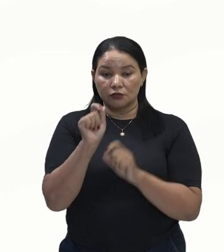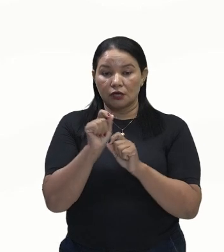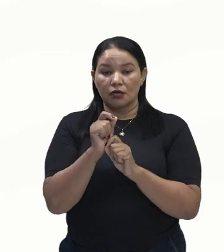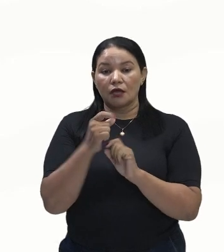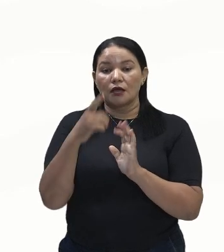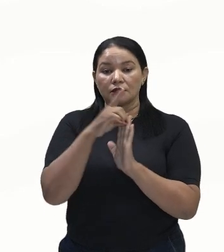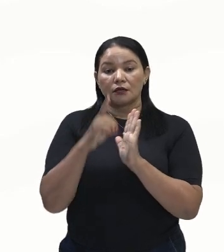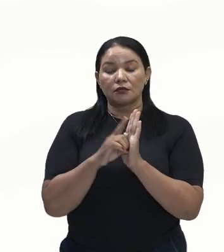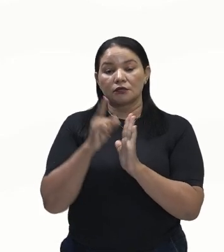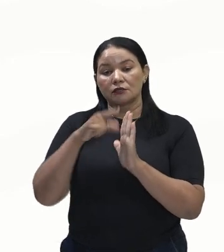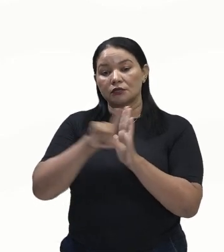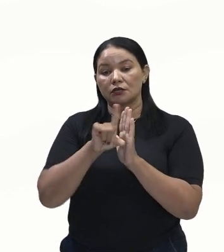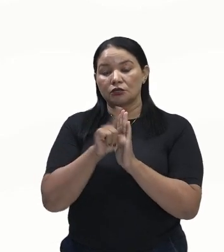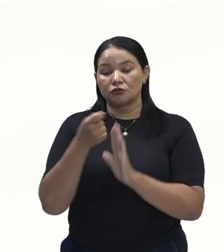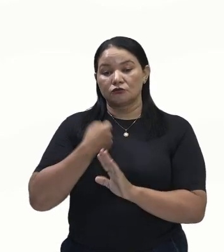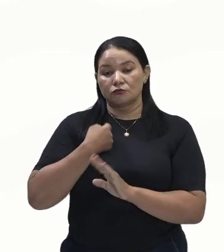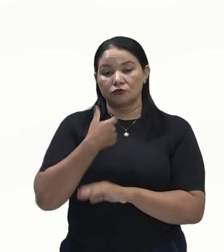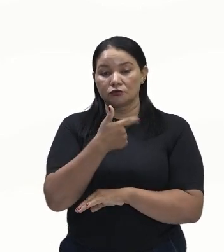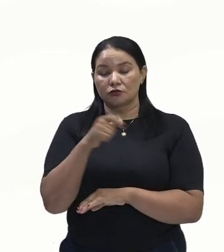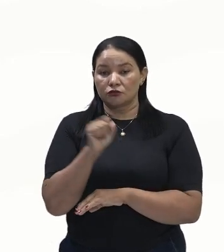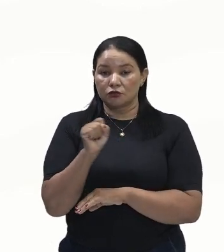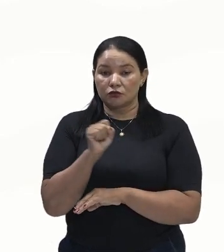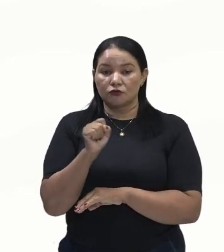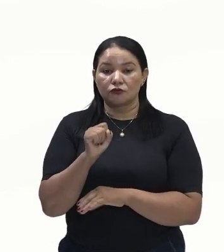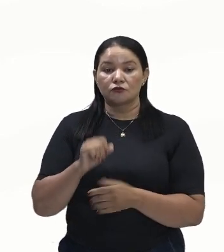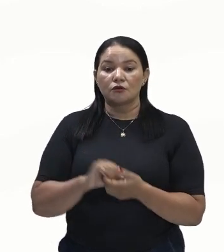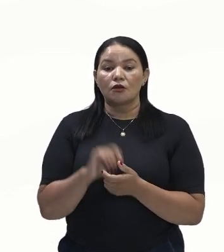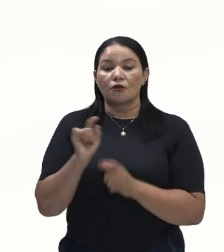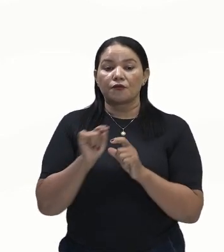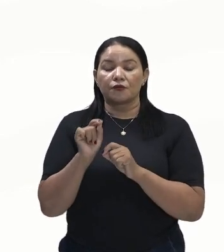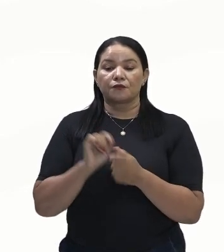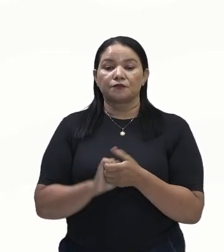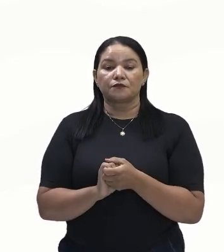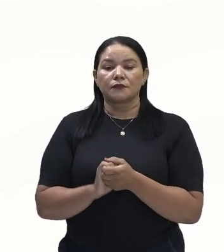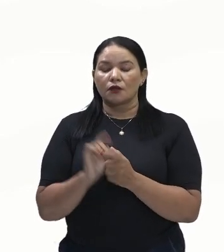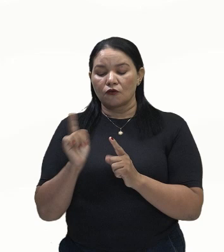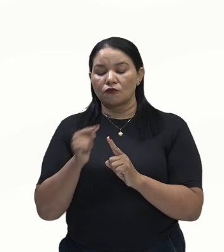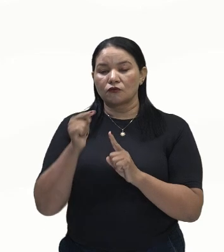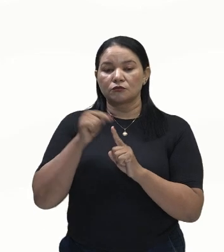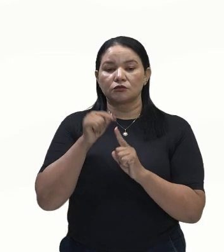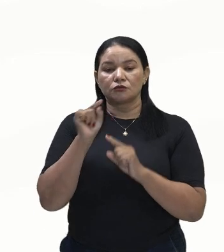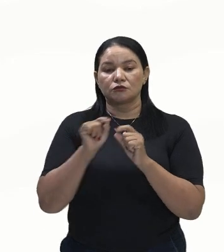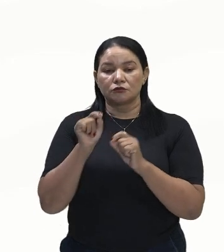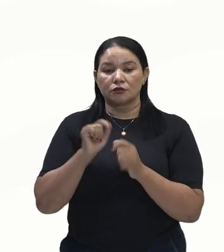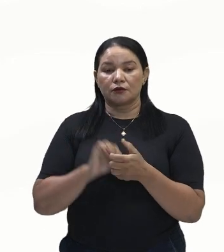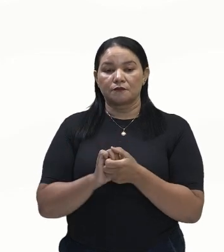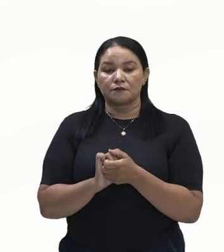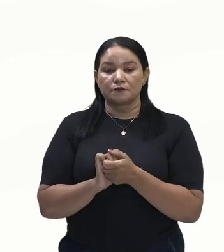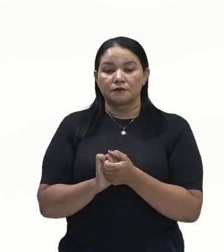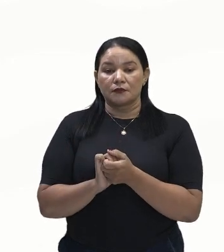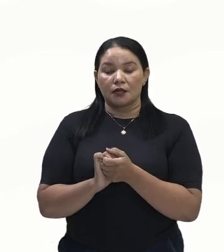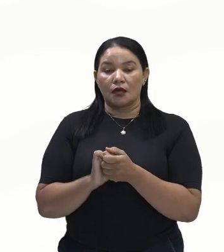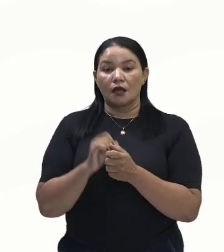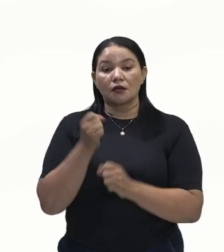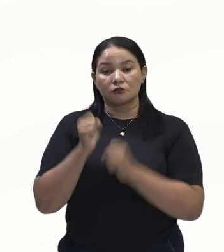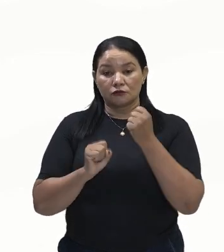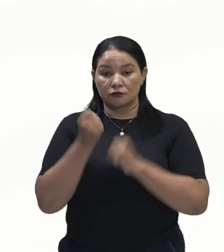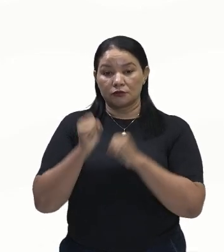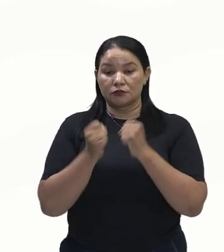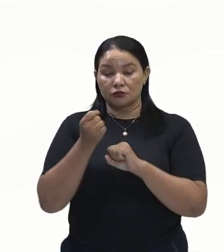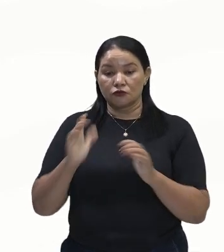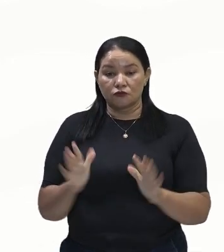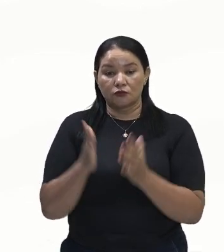de número 288, certo? Qual era o objetivo? Promover a industrialização